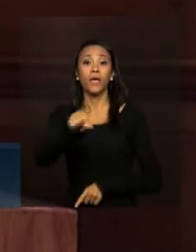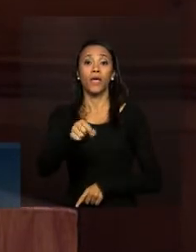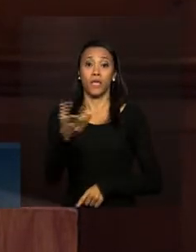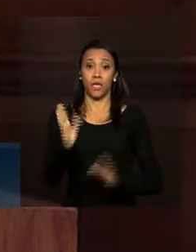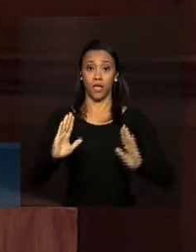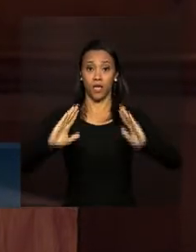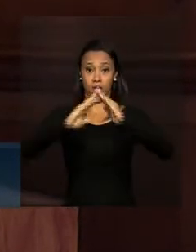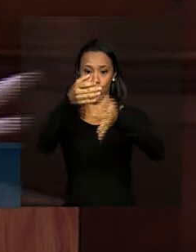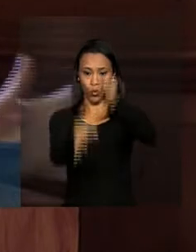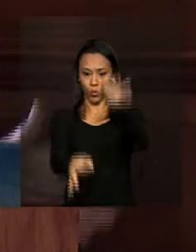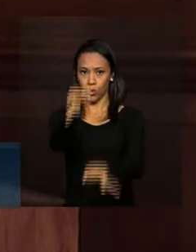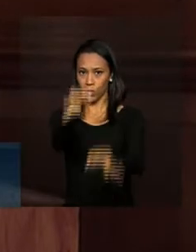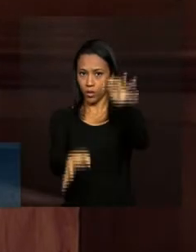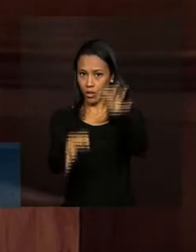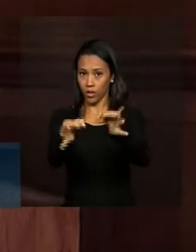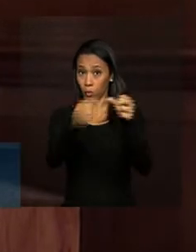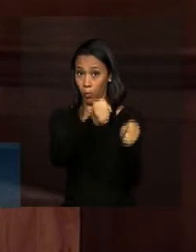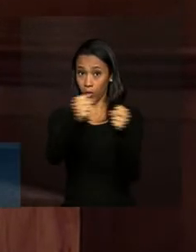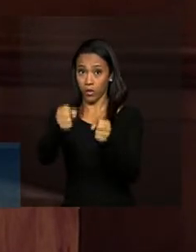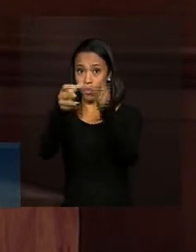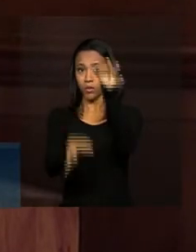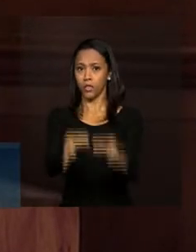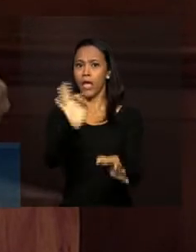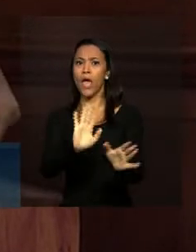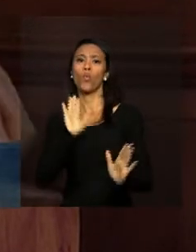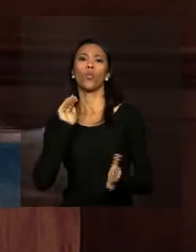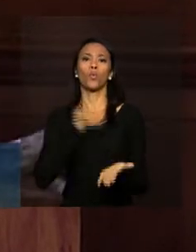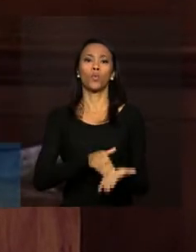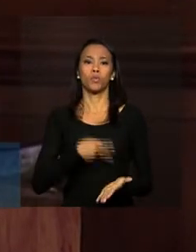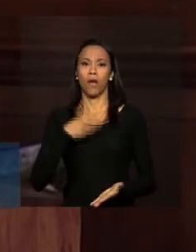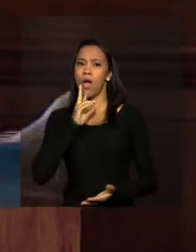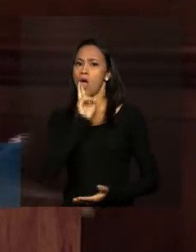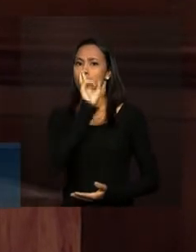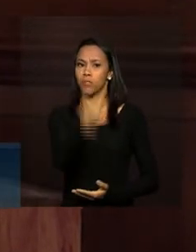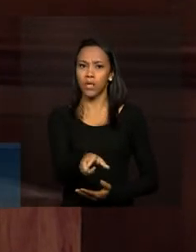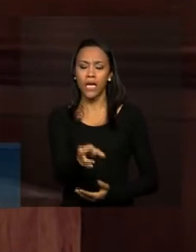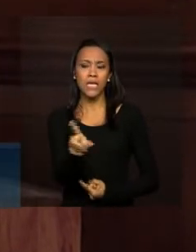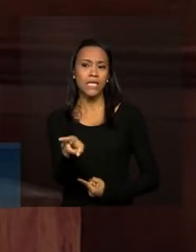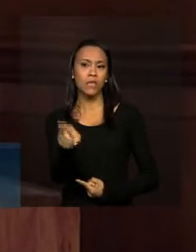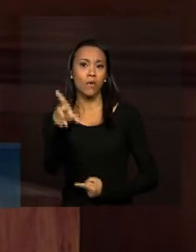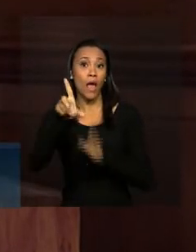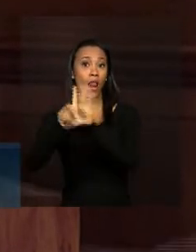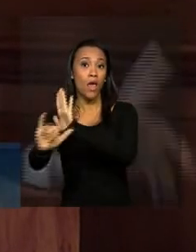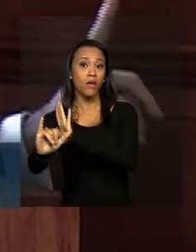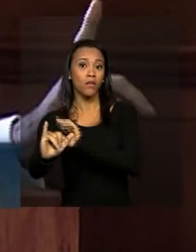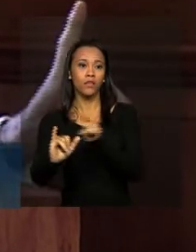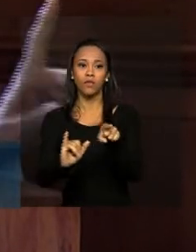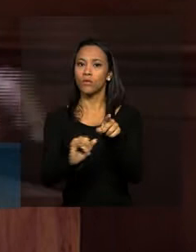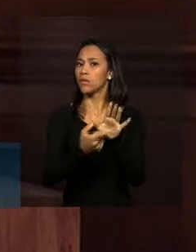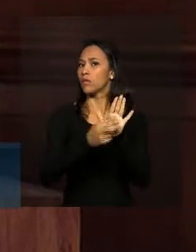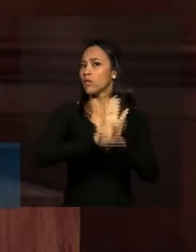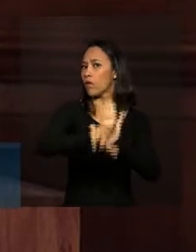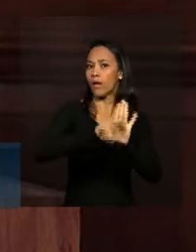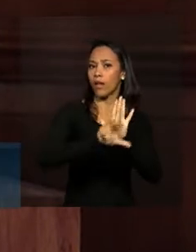judiciário é o último a dizer a palavra sobre o que é lei, o que não é lei. Mas não o fez.